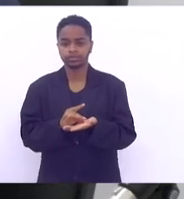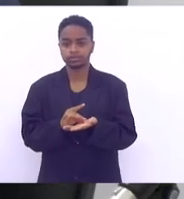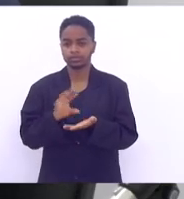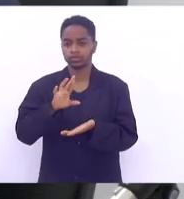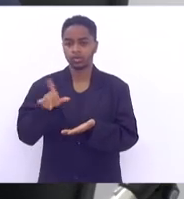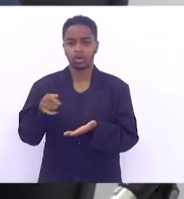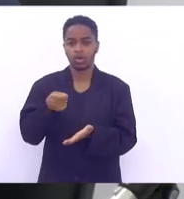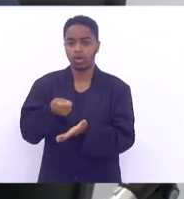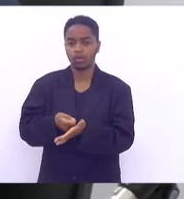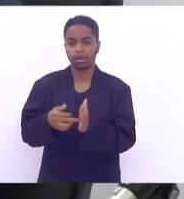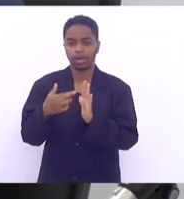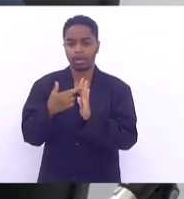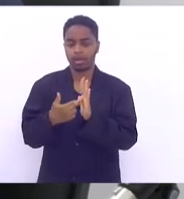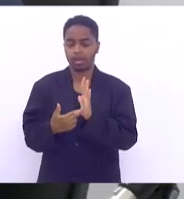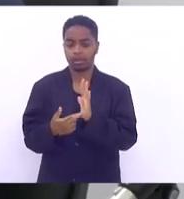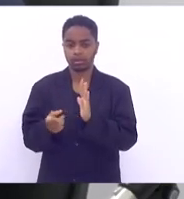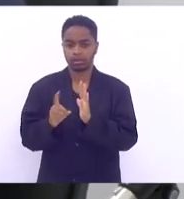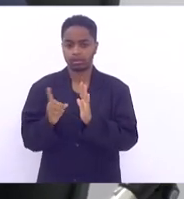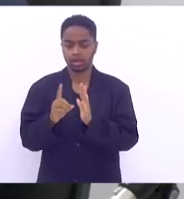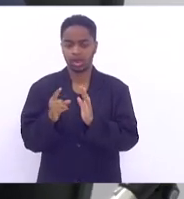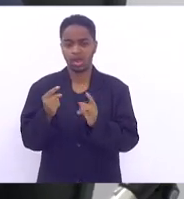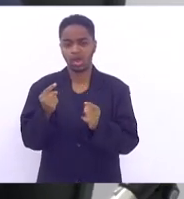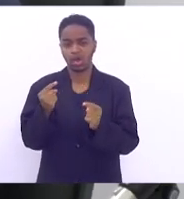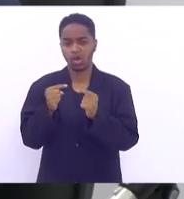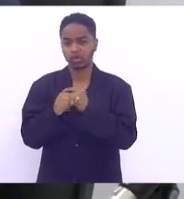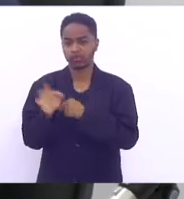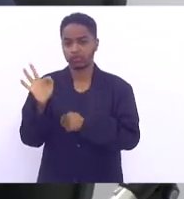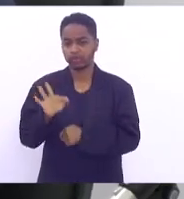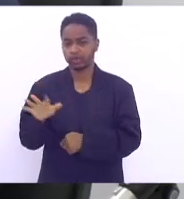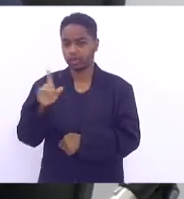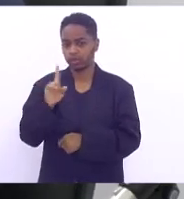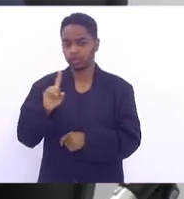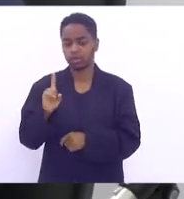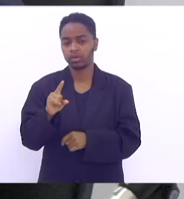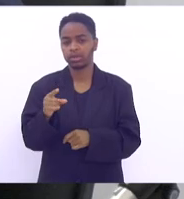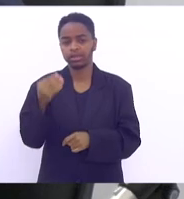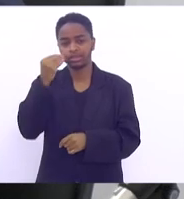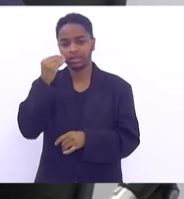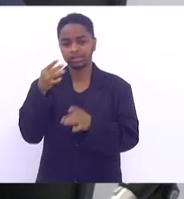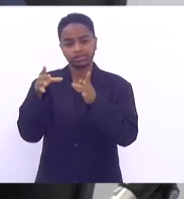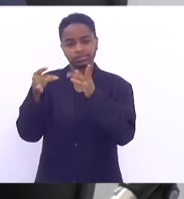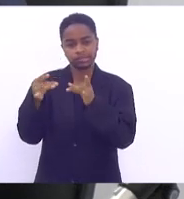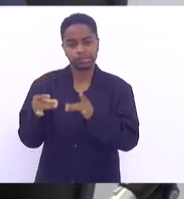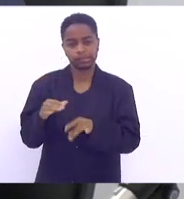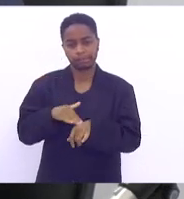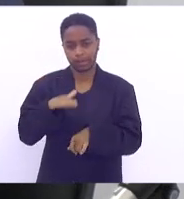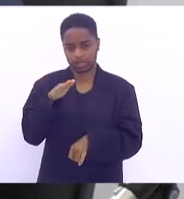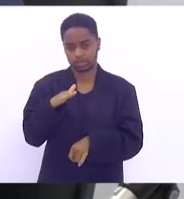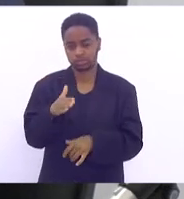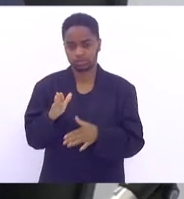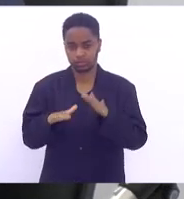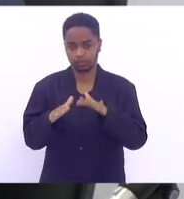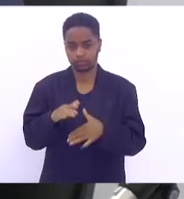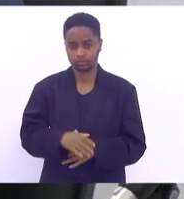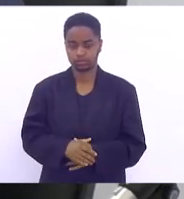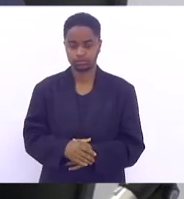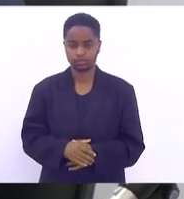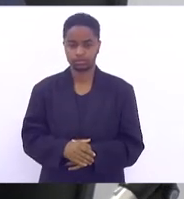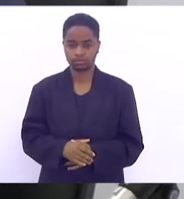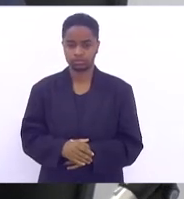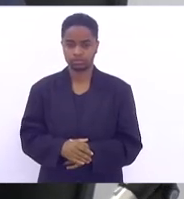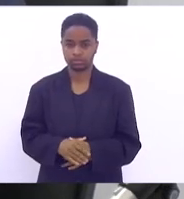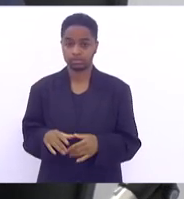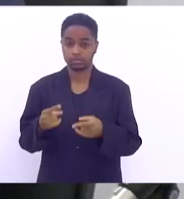impondo uma, um regramento contrário ao federal, está tornando mais rígido, talvez, é,